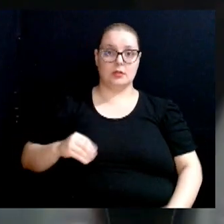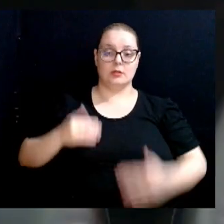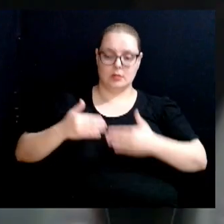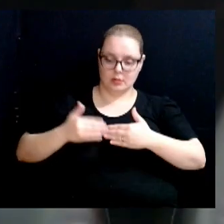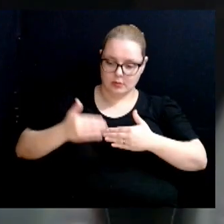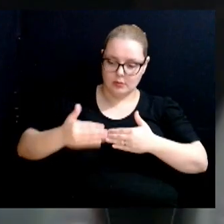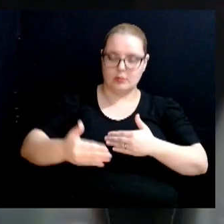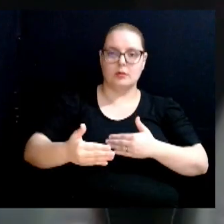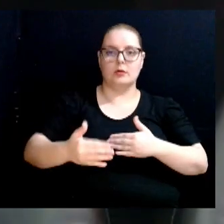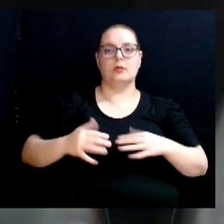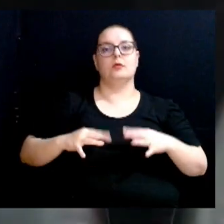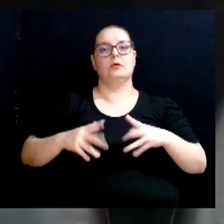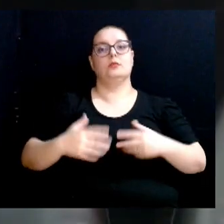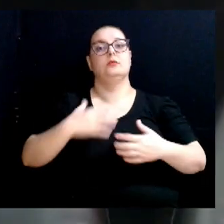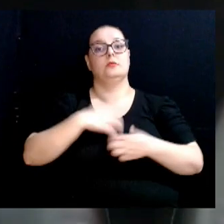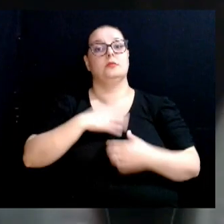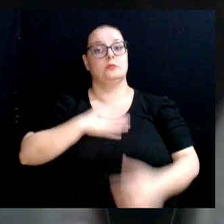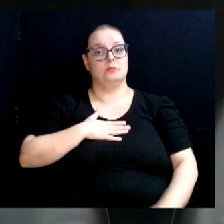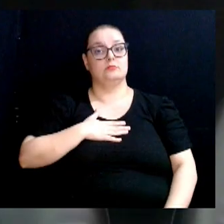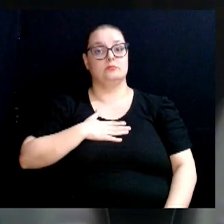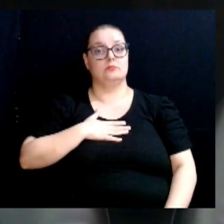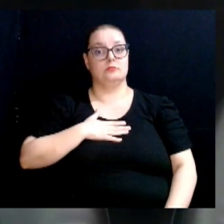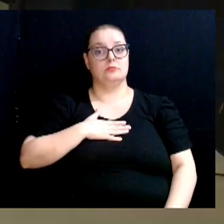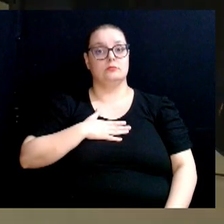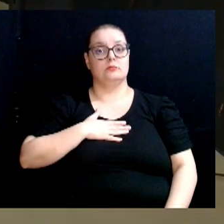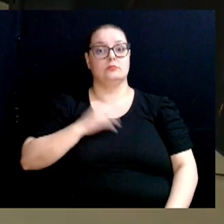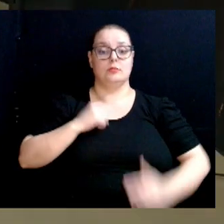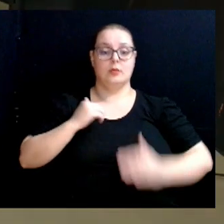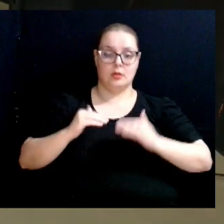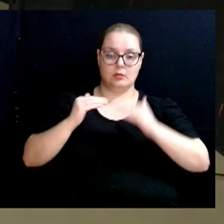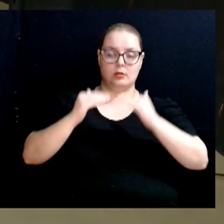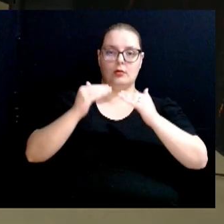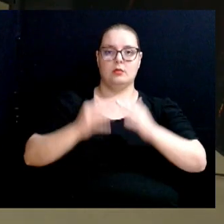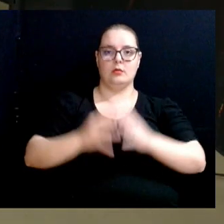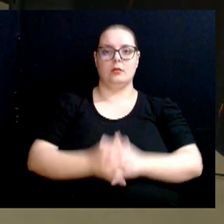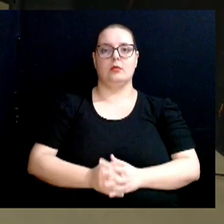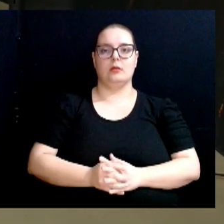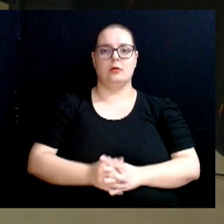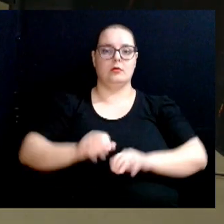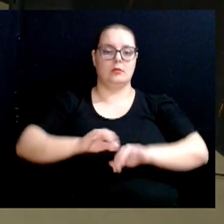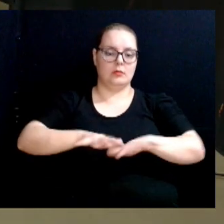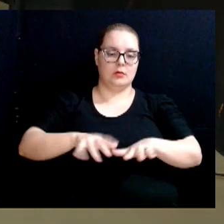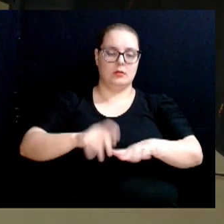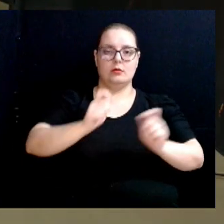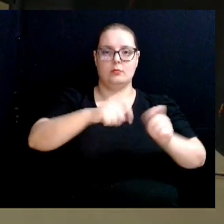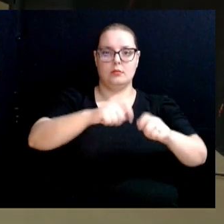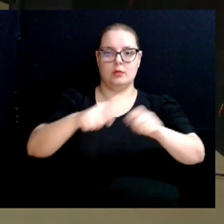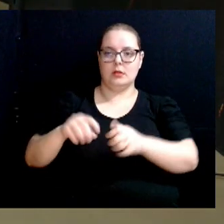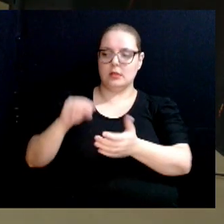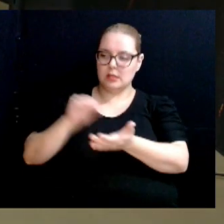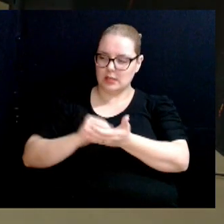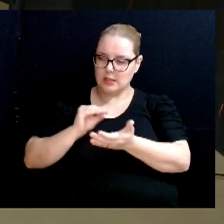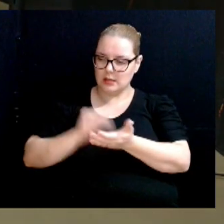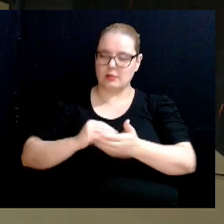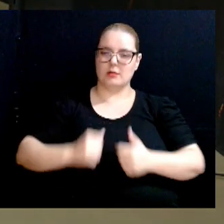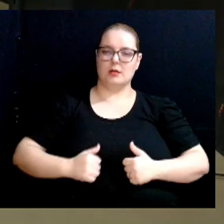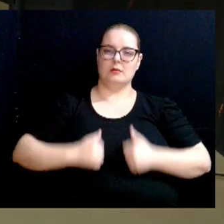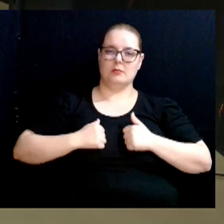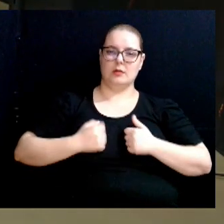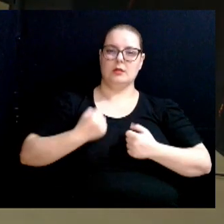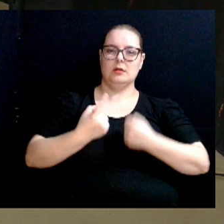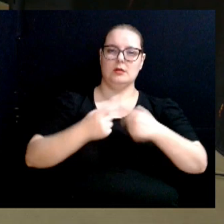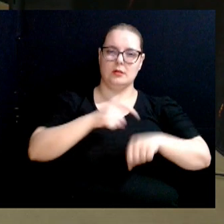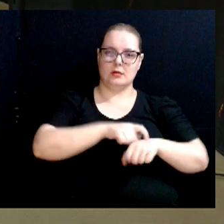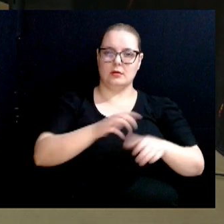eu sinto de mim, daquilo que eu vou construindo, desse leque de possibilidades. A falta dessa autoestima em algum momento nessa